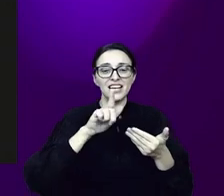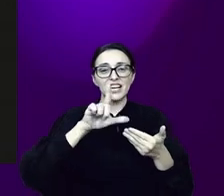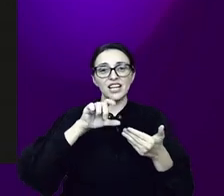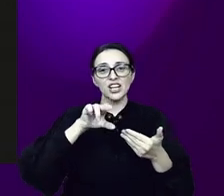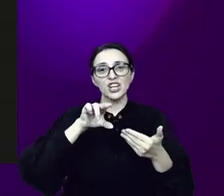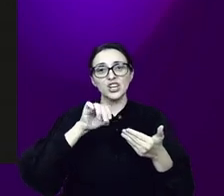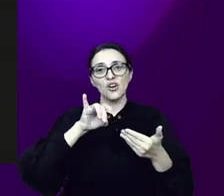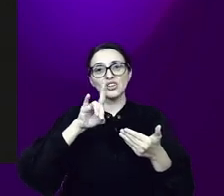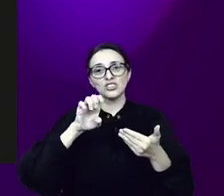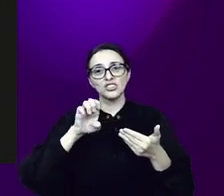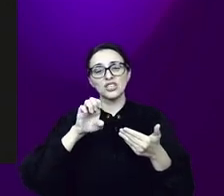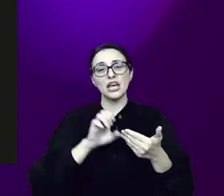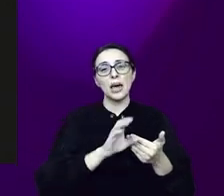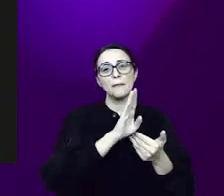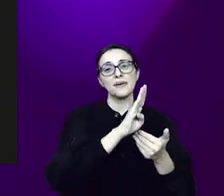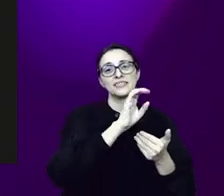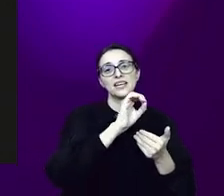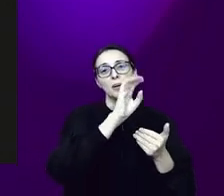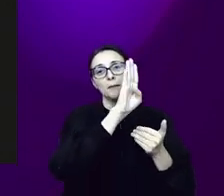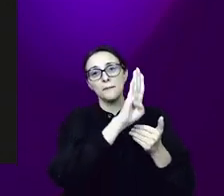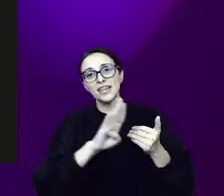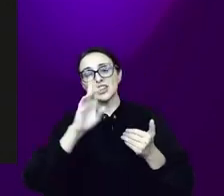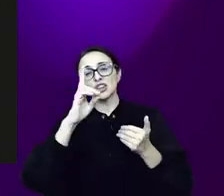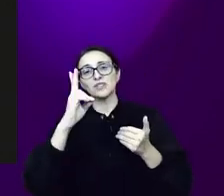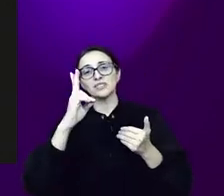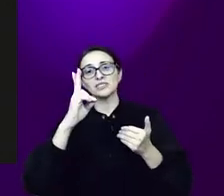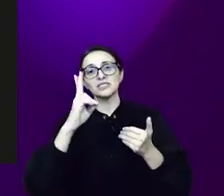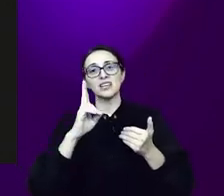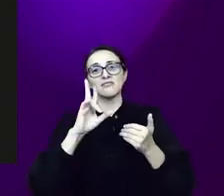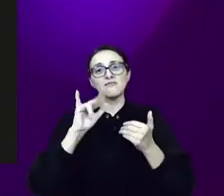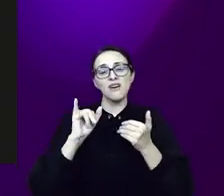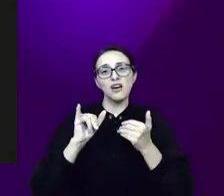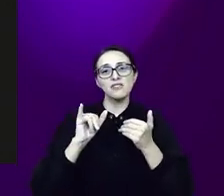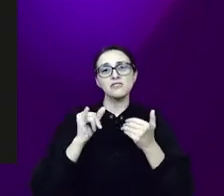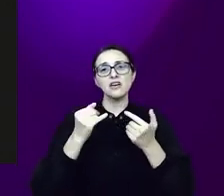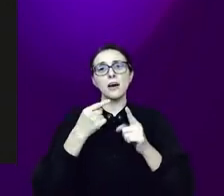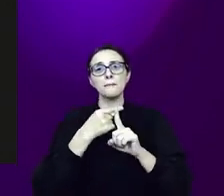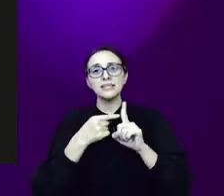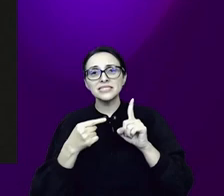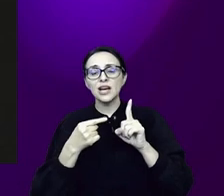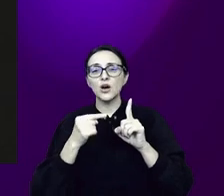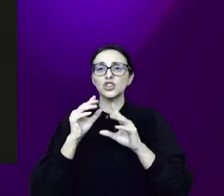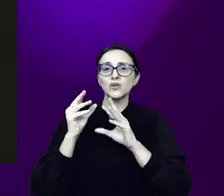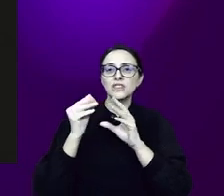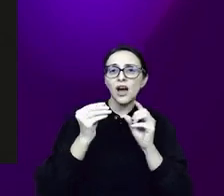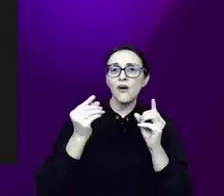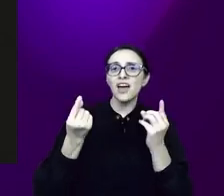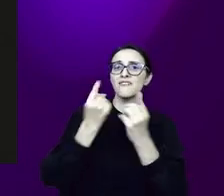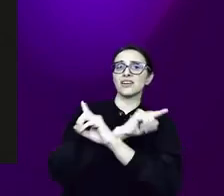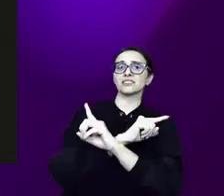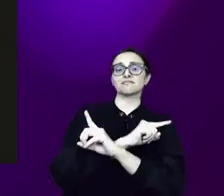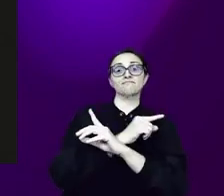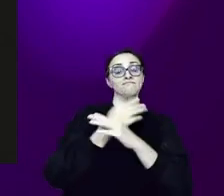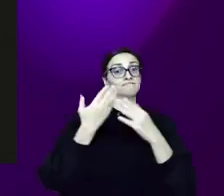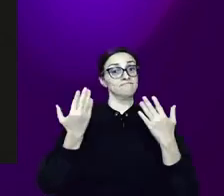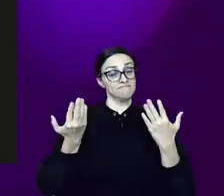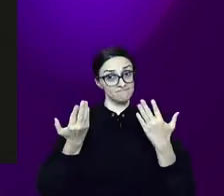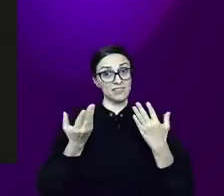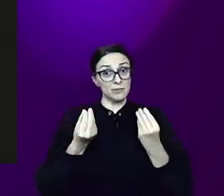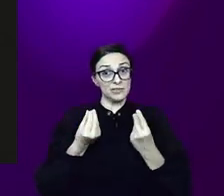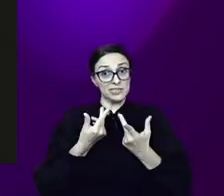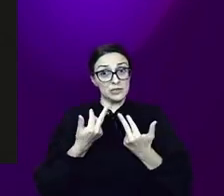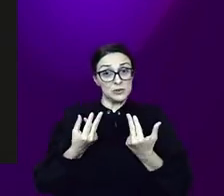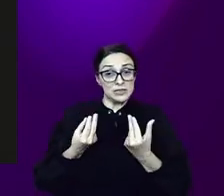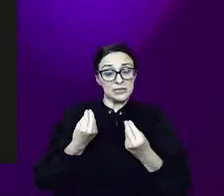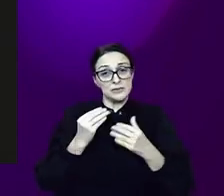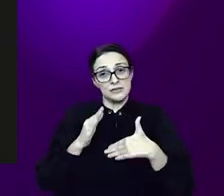aí de B0 para B2, ela vai mudar minha conduta? Eu vou fazer uma cap, uma parcial, uma total, uma reversa num cara de 20 anos. Eu acho que a